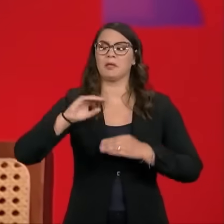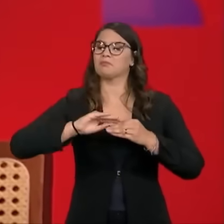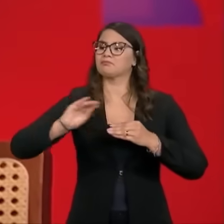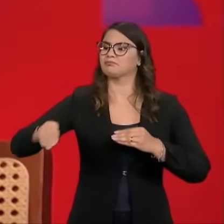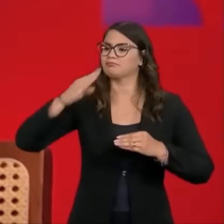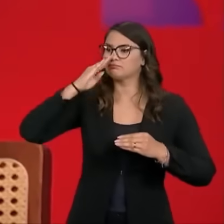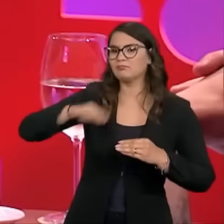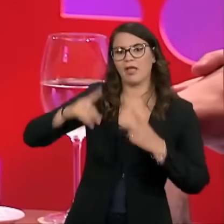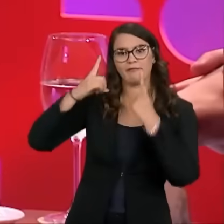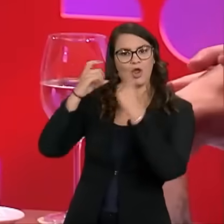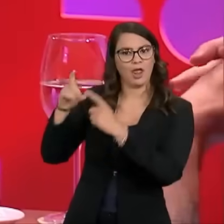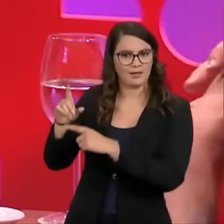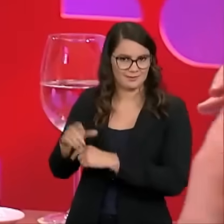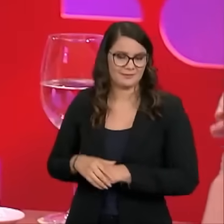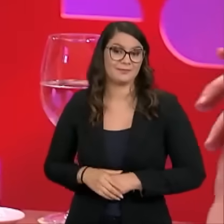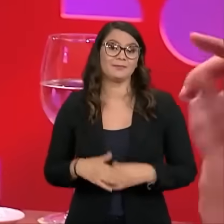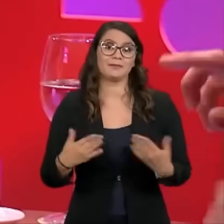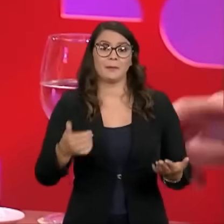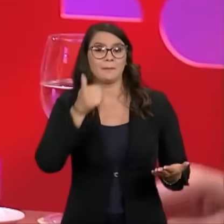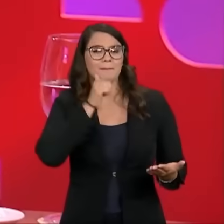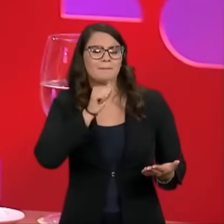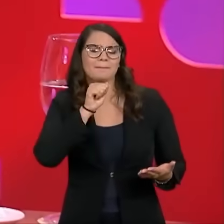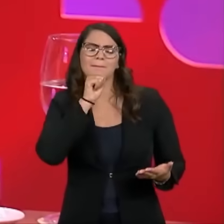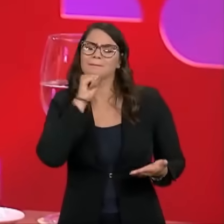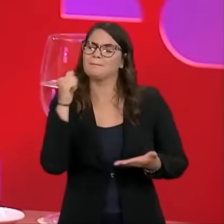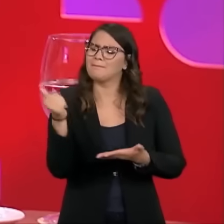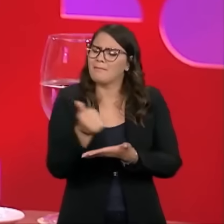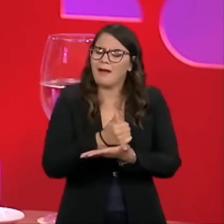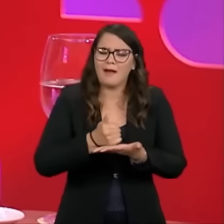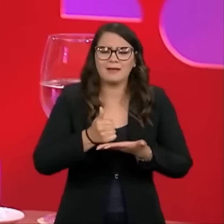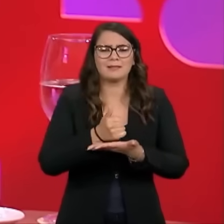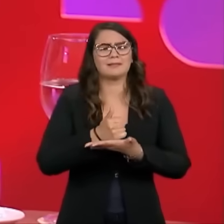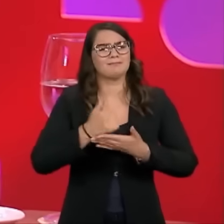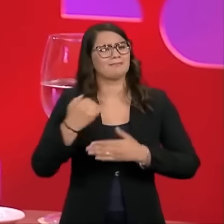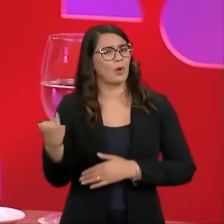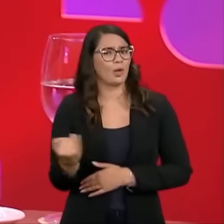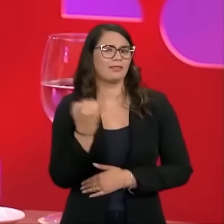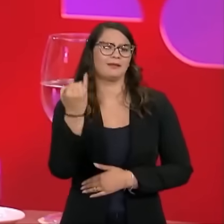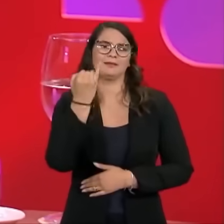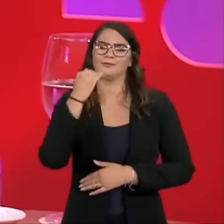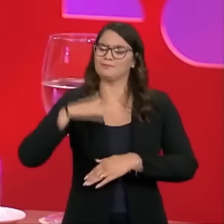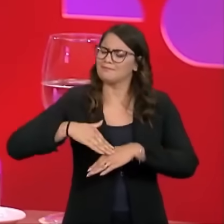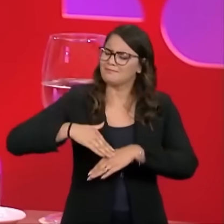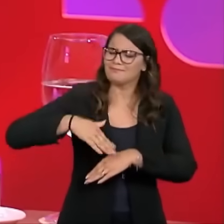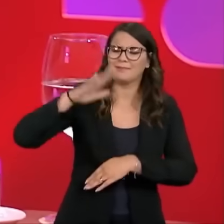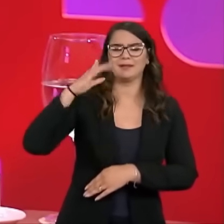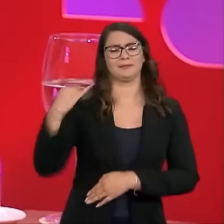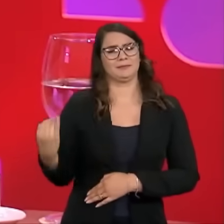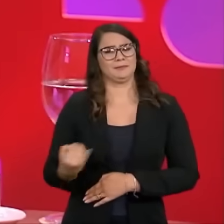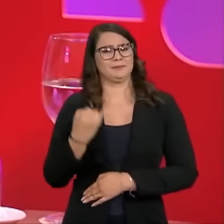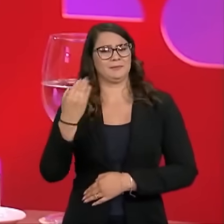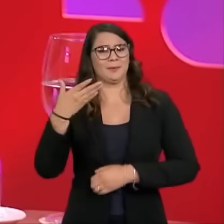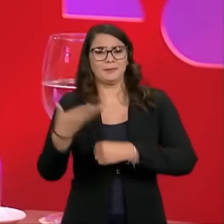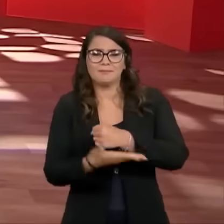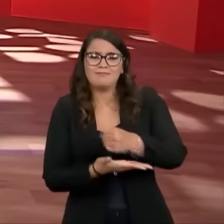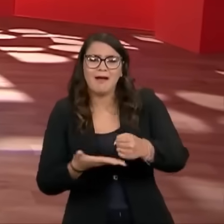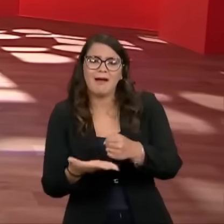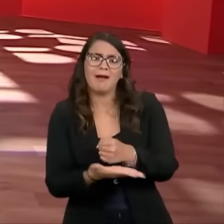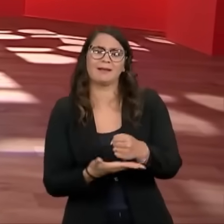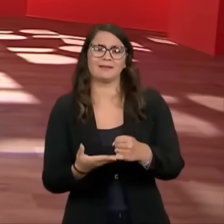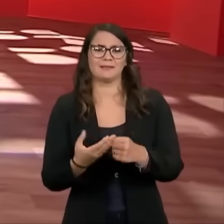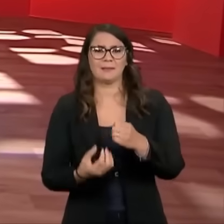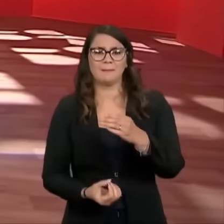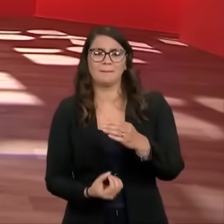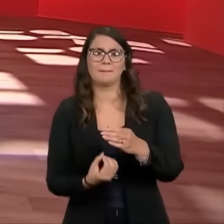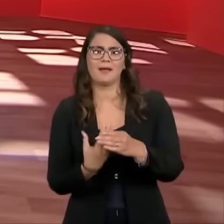compulsória e violenta então a minha mãe é um pilar importante O mais importante Pilar da construção da